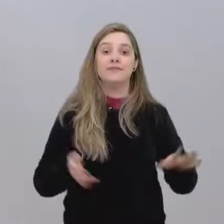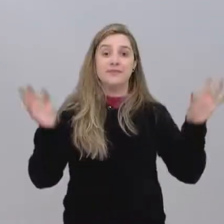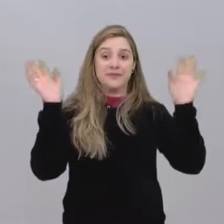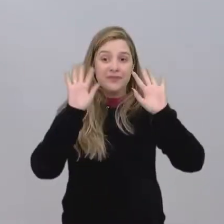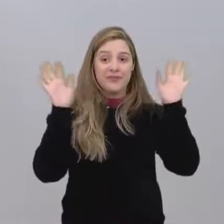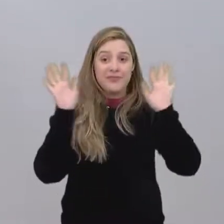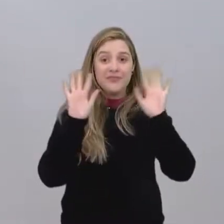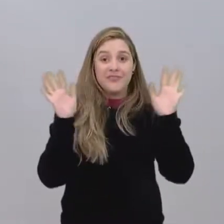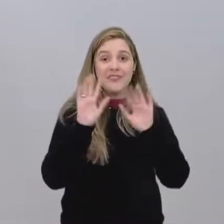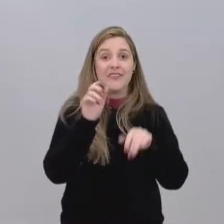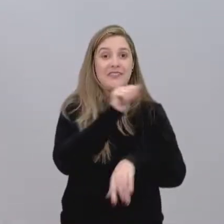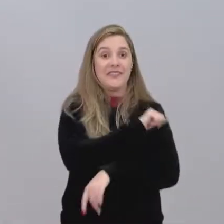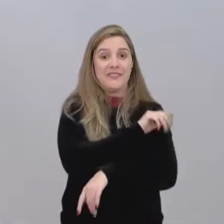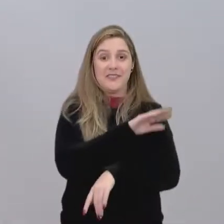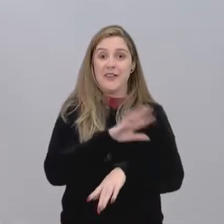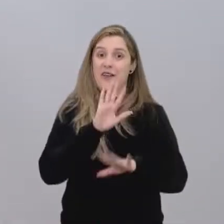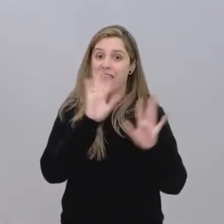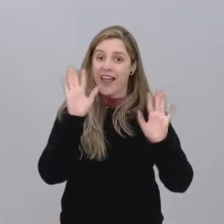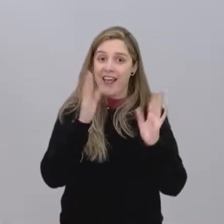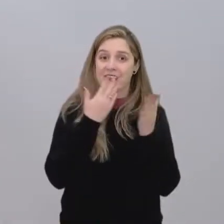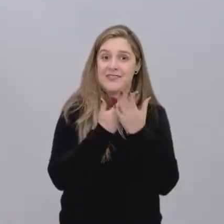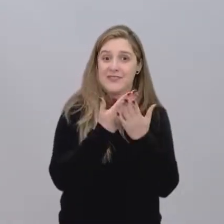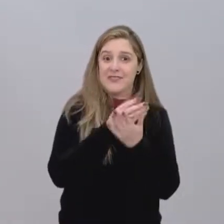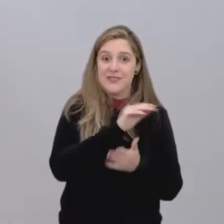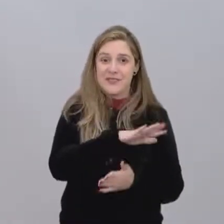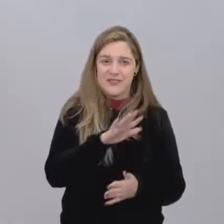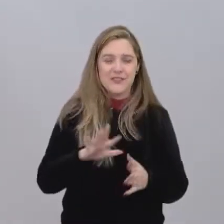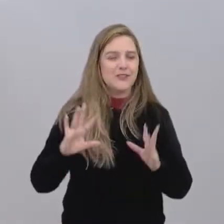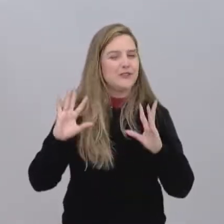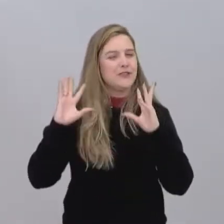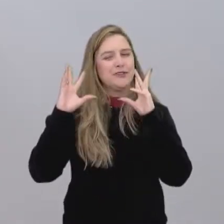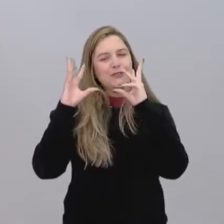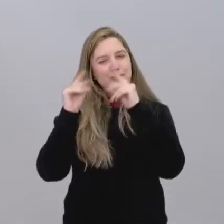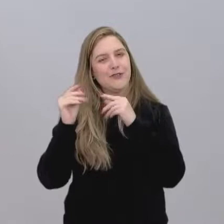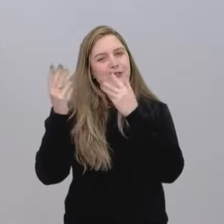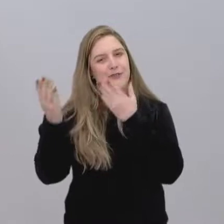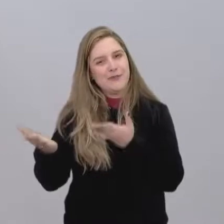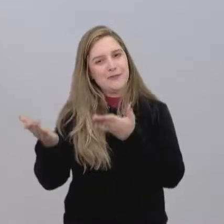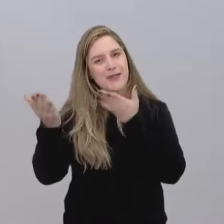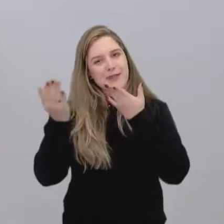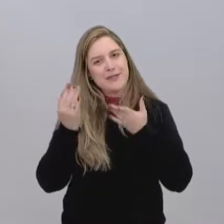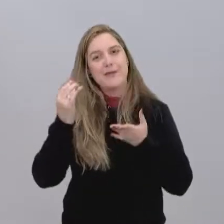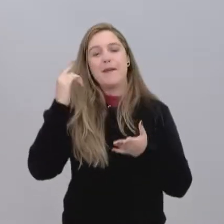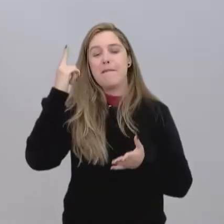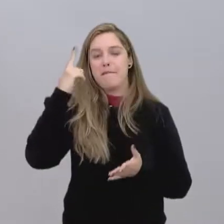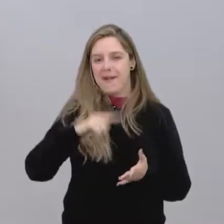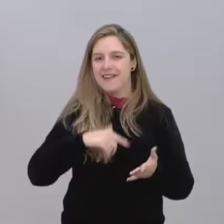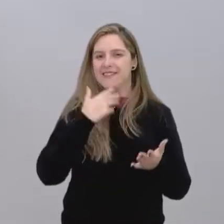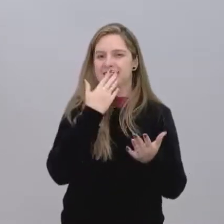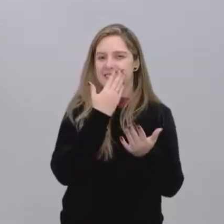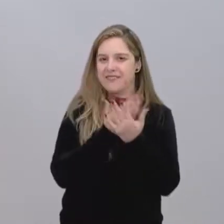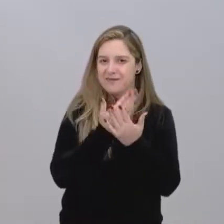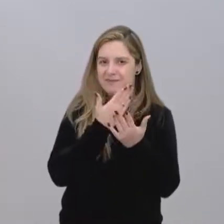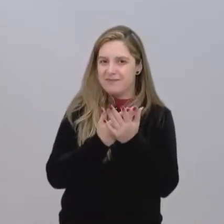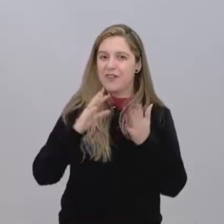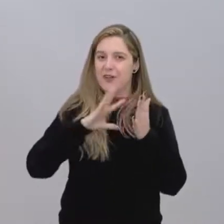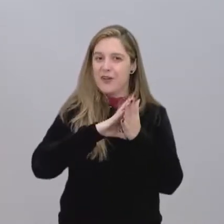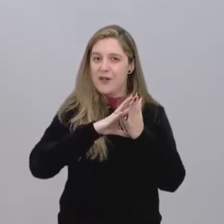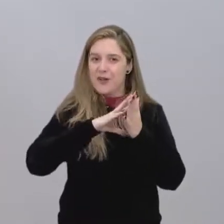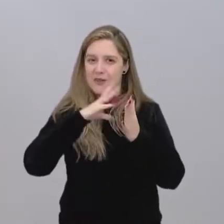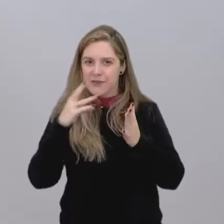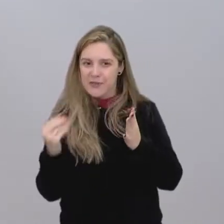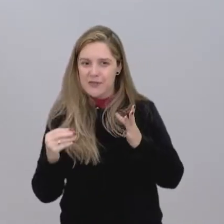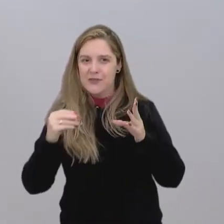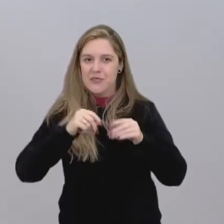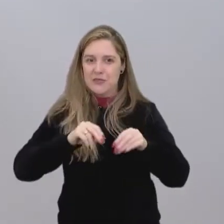Olá, alunos! Olá, estudantes! Sejam todos muito bem-vindos a mais uma aula do nosso componente do solo,